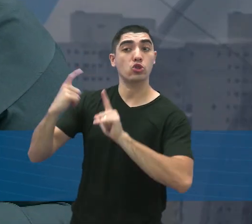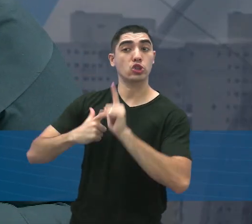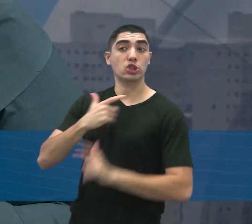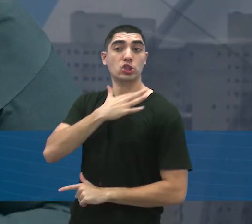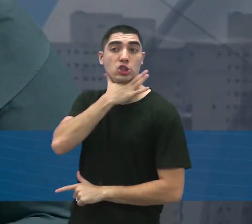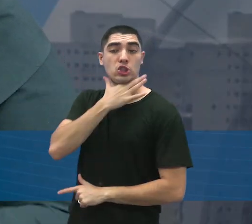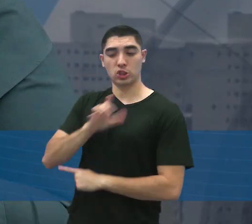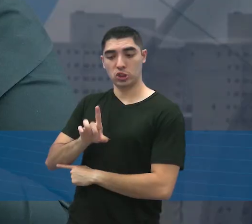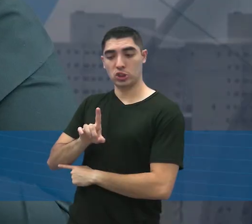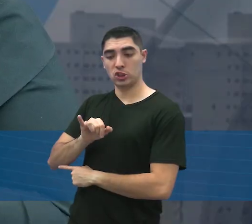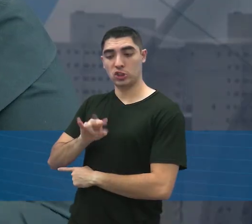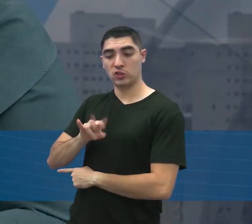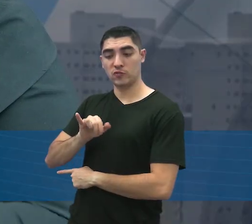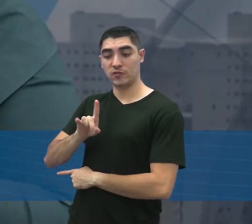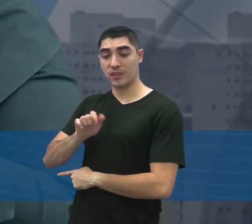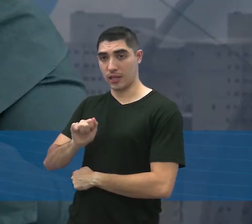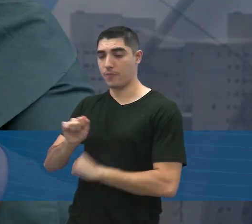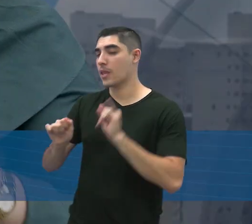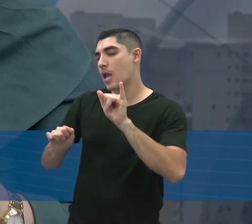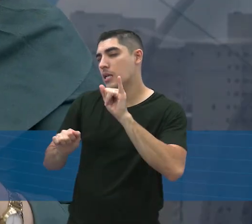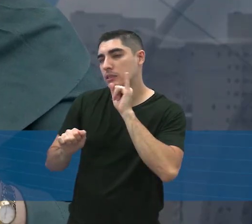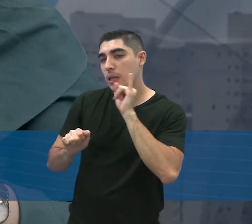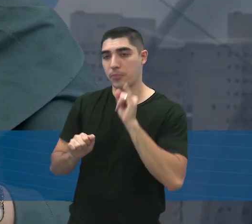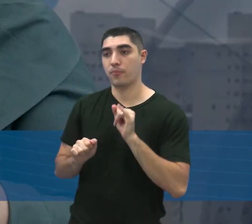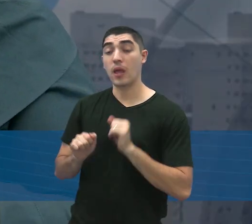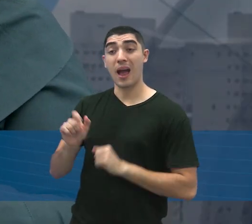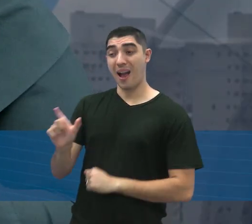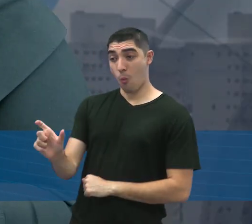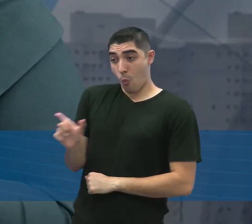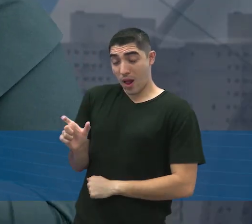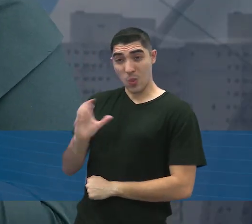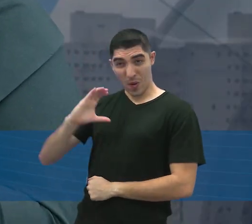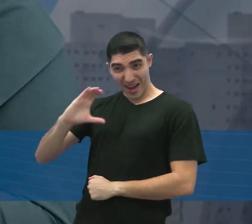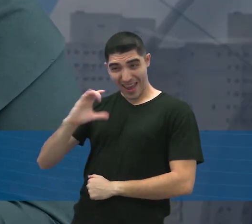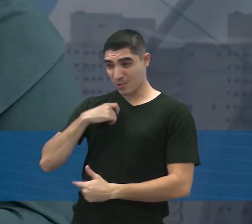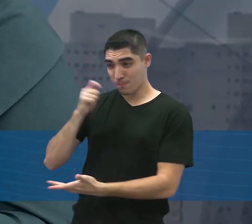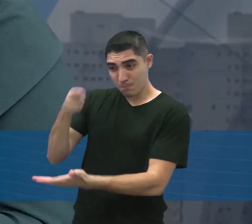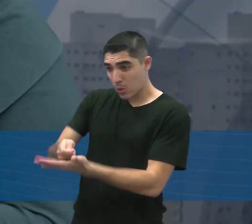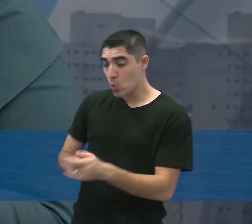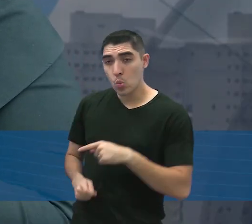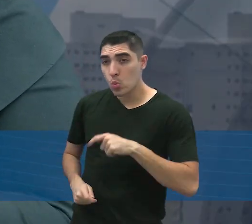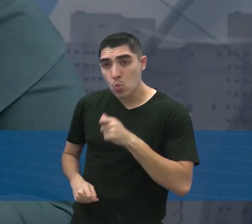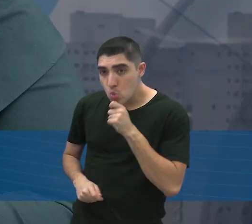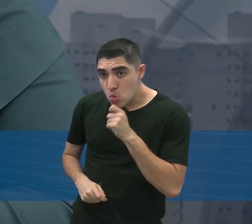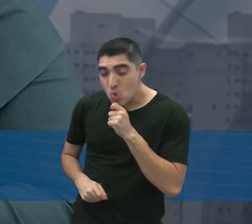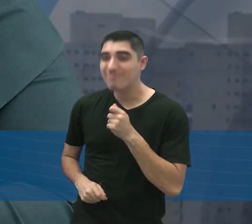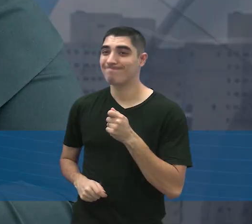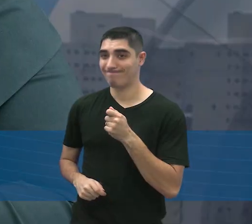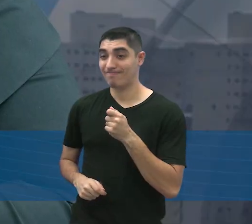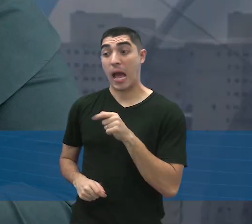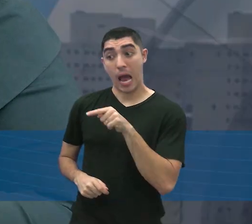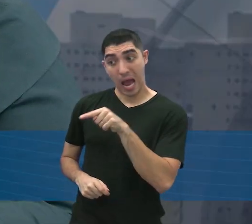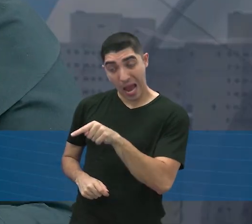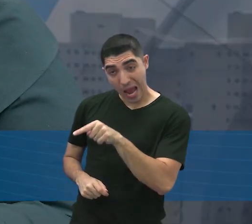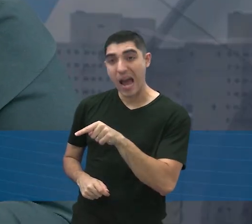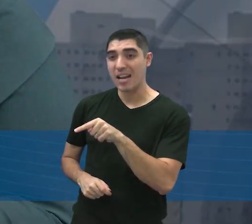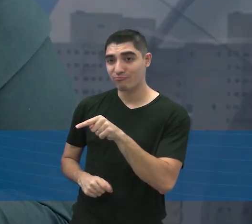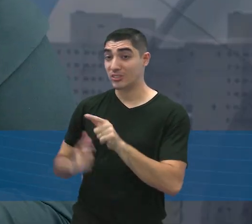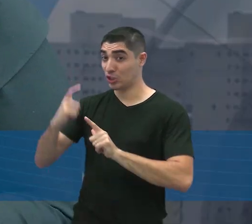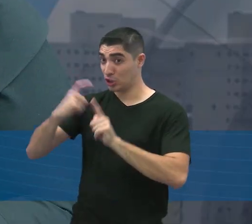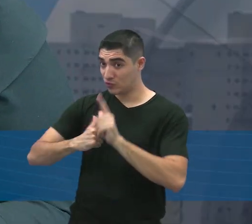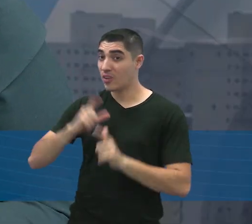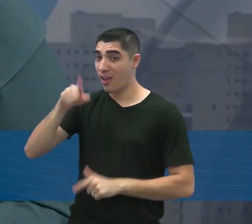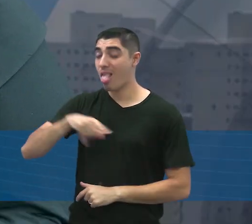estivermos falando aqui daquela dívida que chegou a fatura do cartão de crédito e a pessoa não pagou, estamos falando de uma dívida muito ruim e